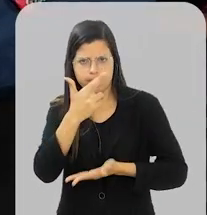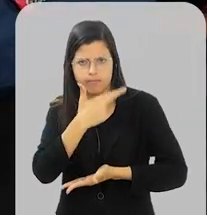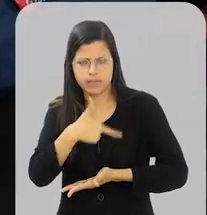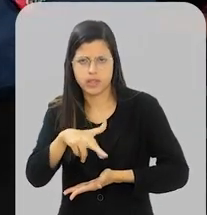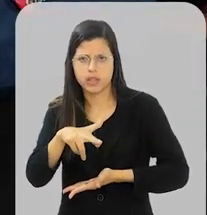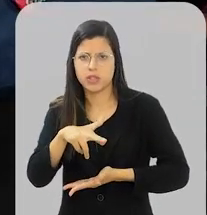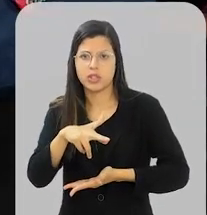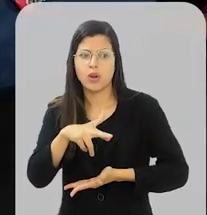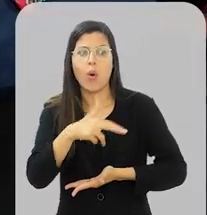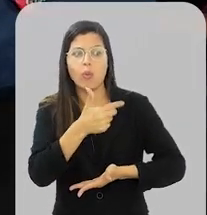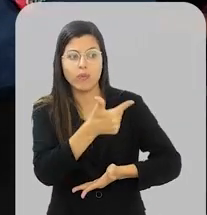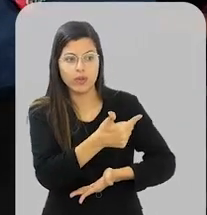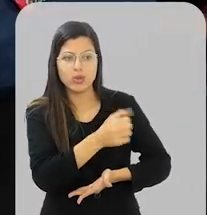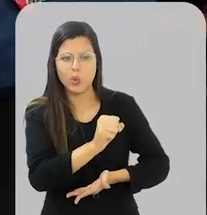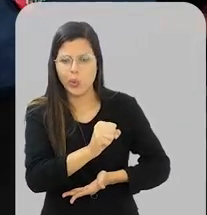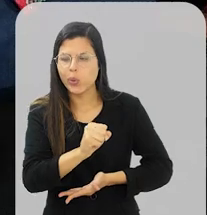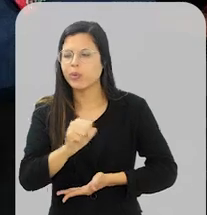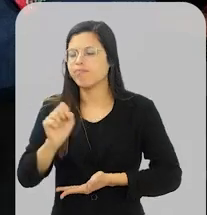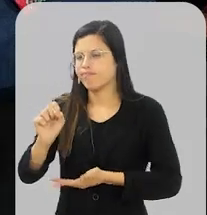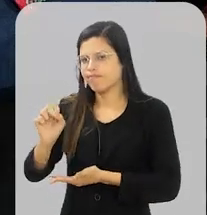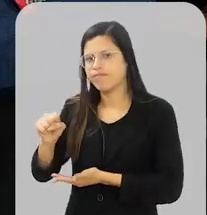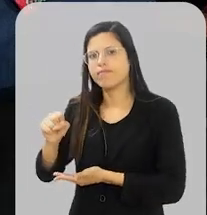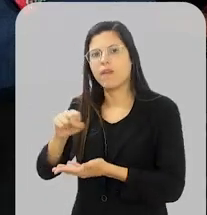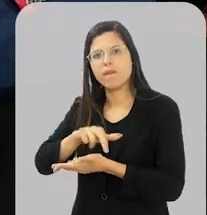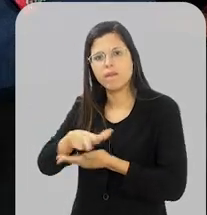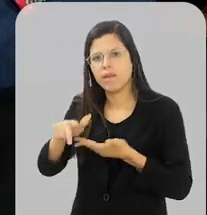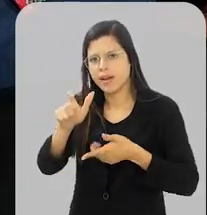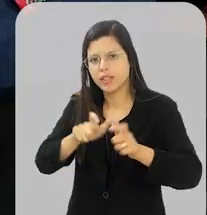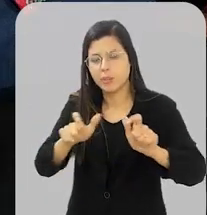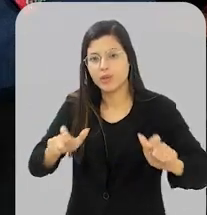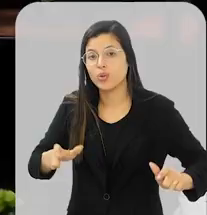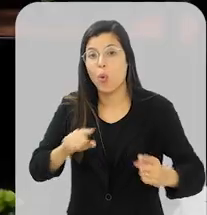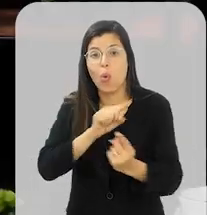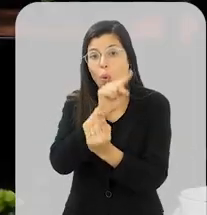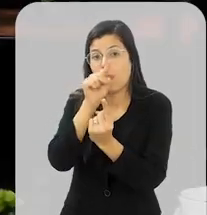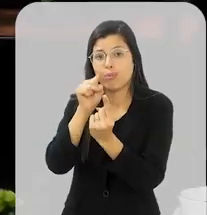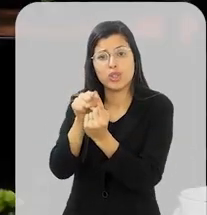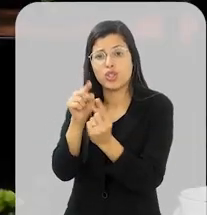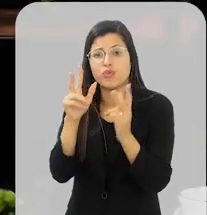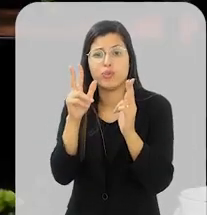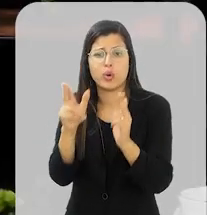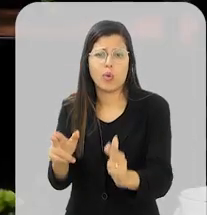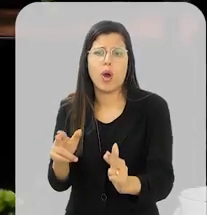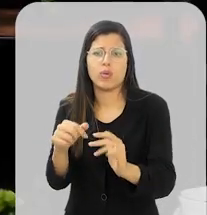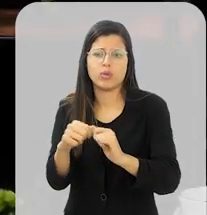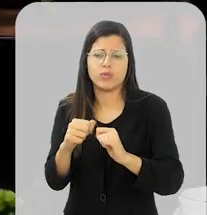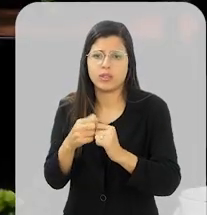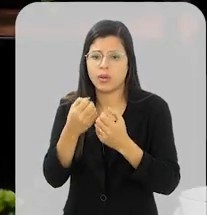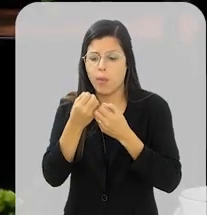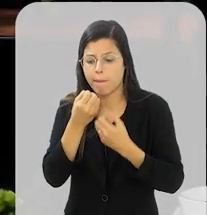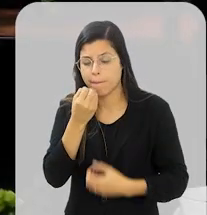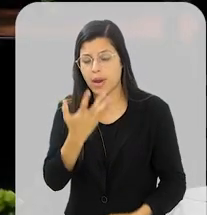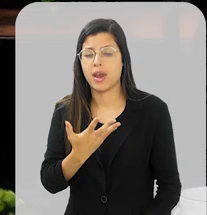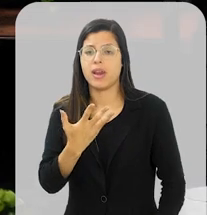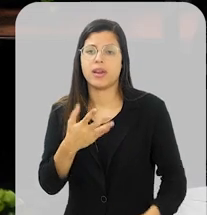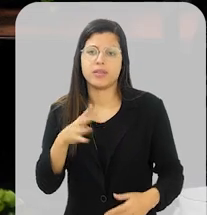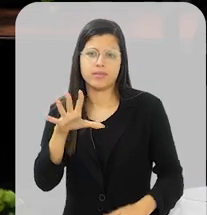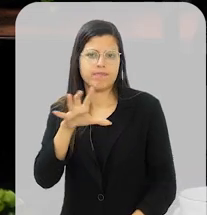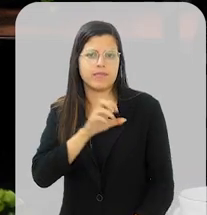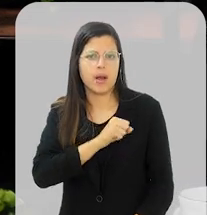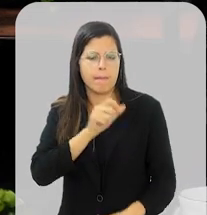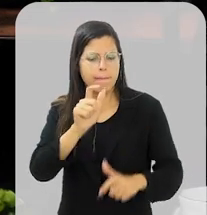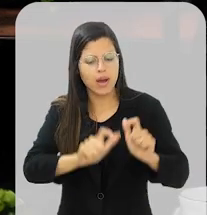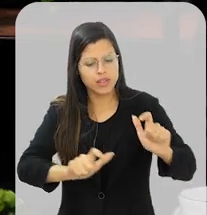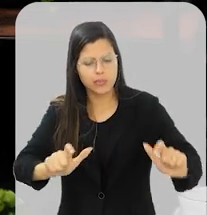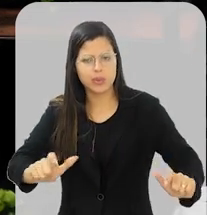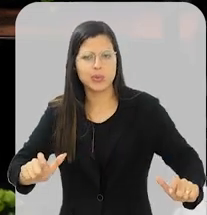religiões, vários credos. 28. É, várias pessoas, mas com um só intuito de fazer o bem, de amar